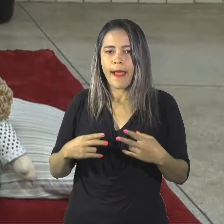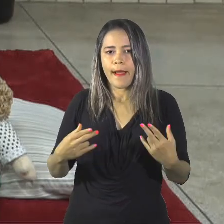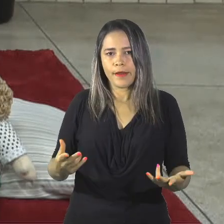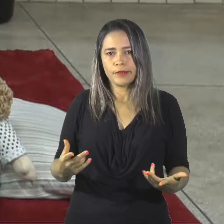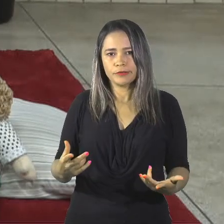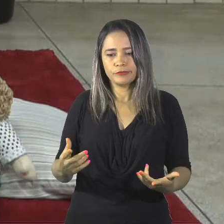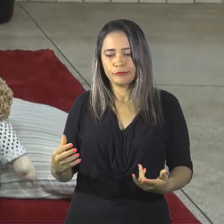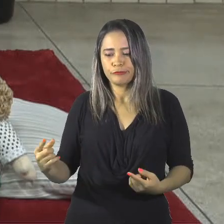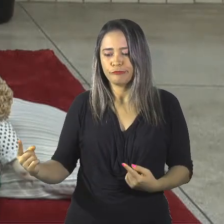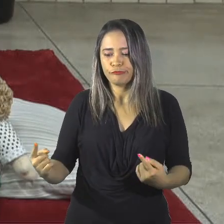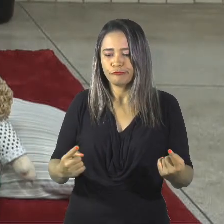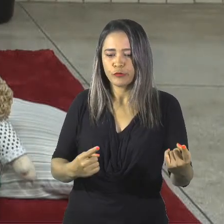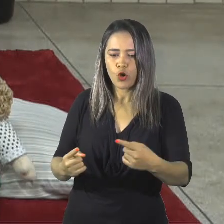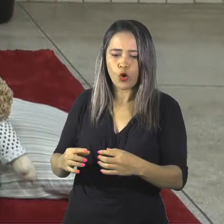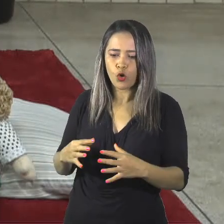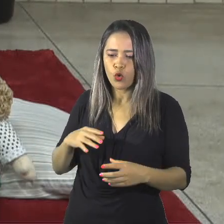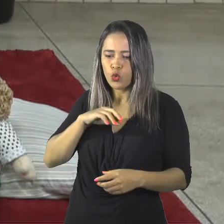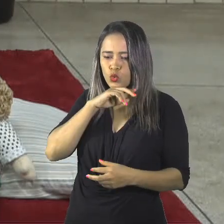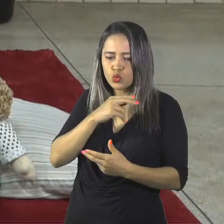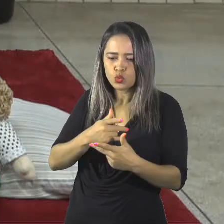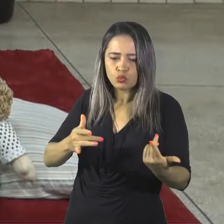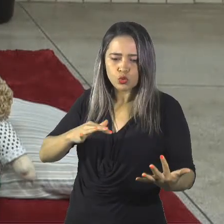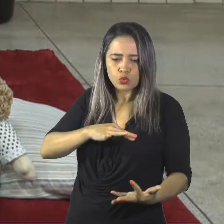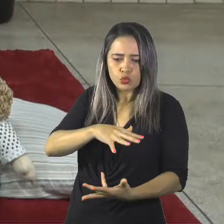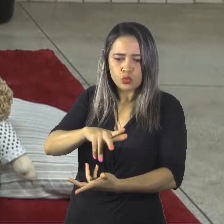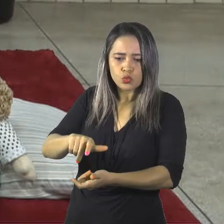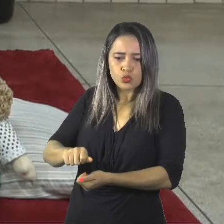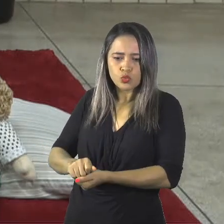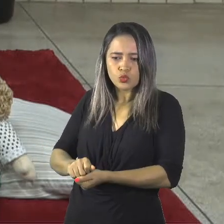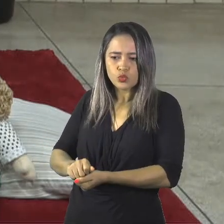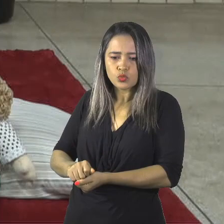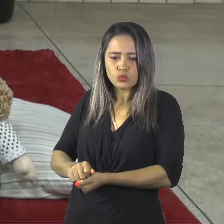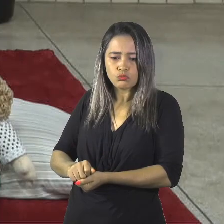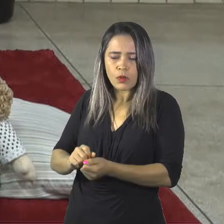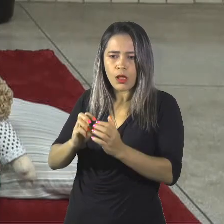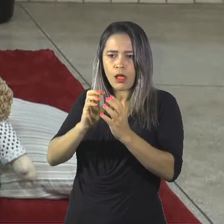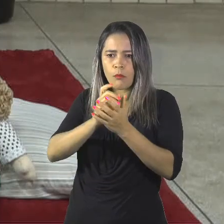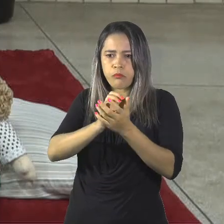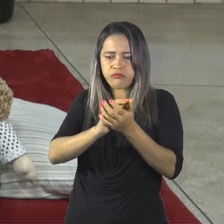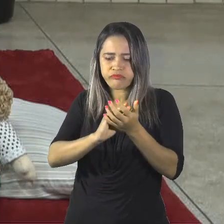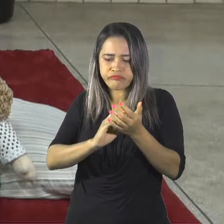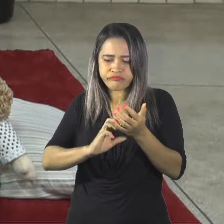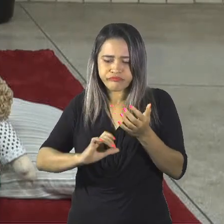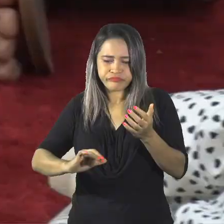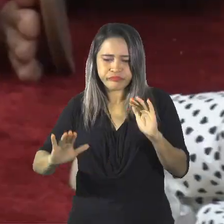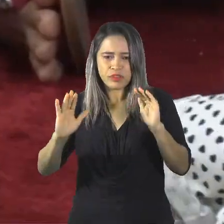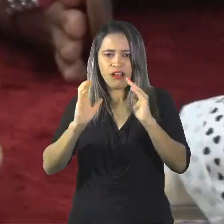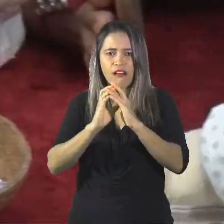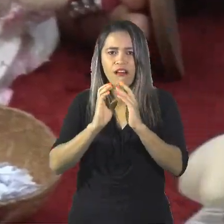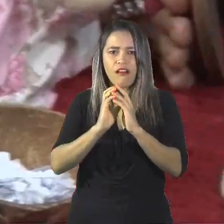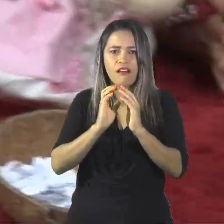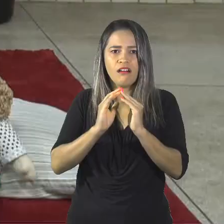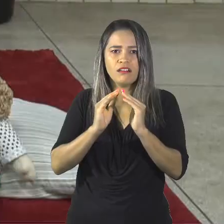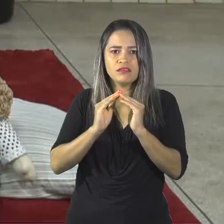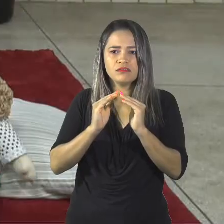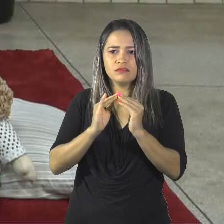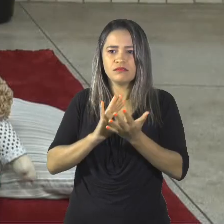vieram todos os bichos do mundo e devoraram a minha casa.